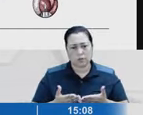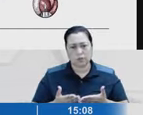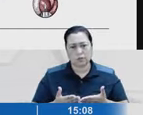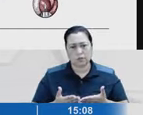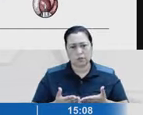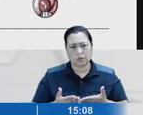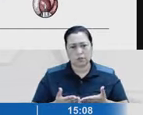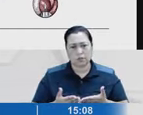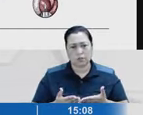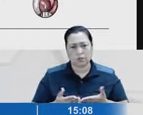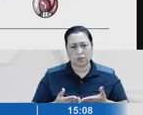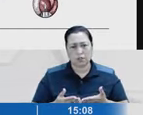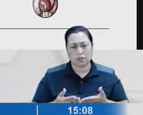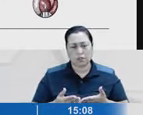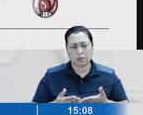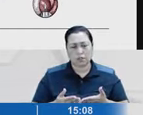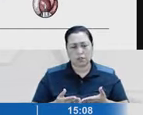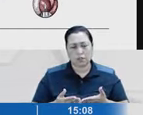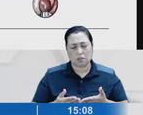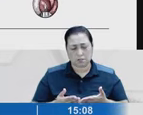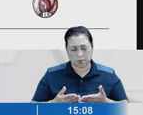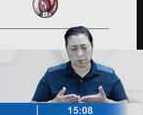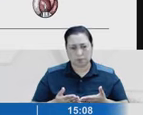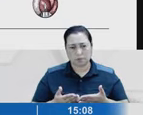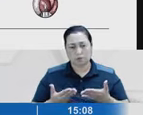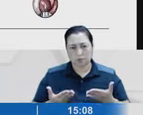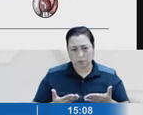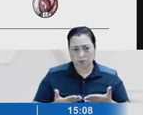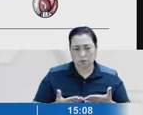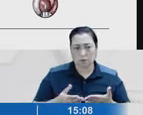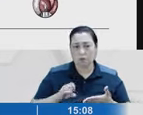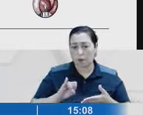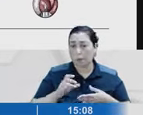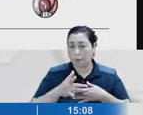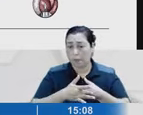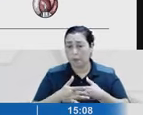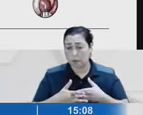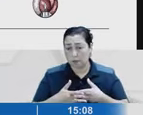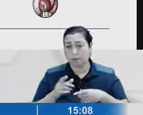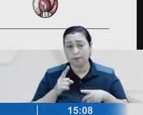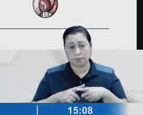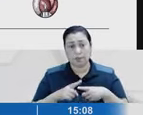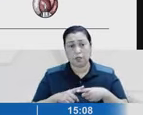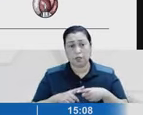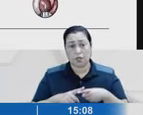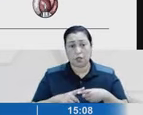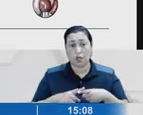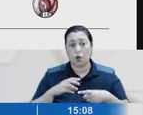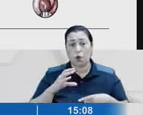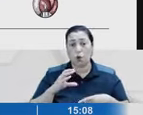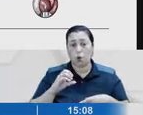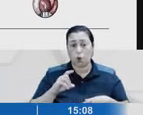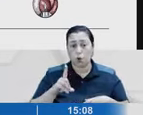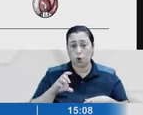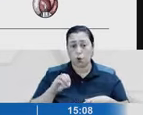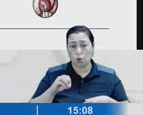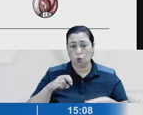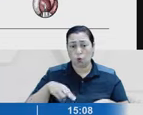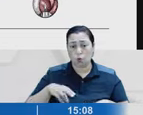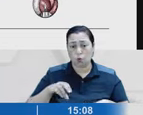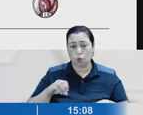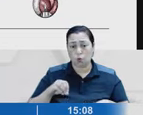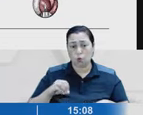há necessidade maior da colonoscopia. Por quê? Porque a colonoscopia eu consigo entrar, consigo ir lá,